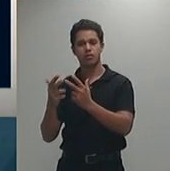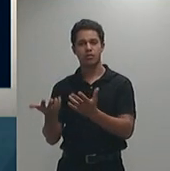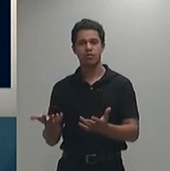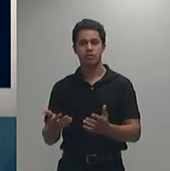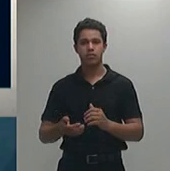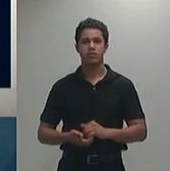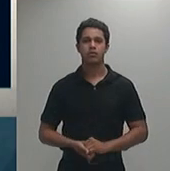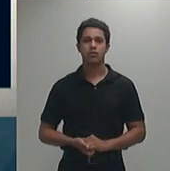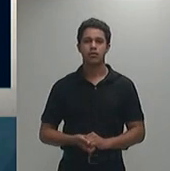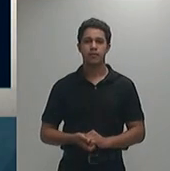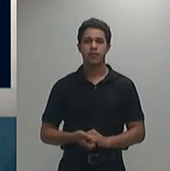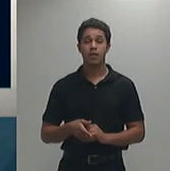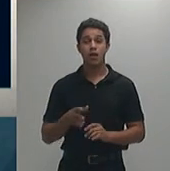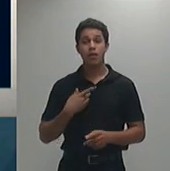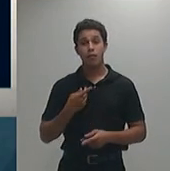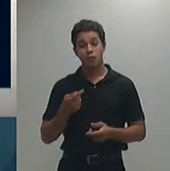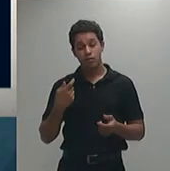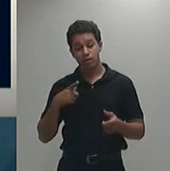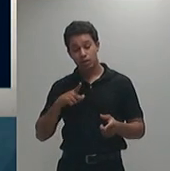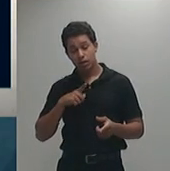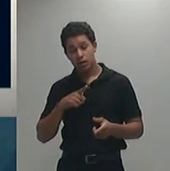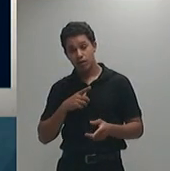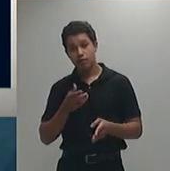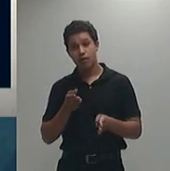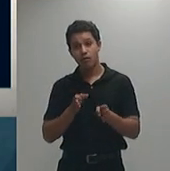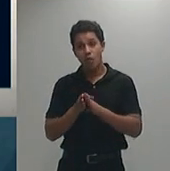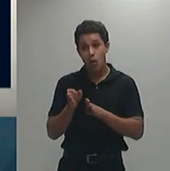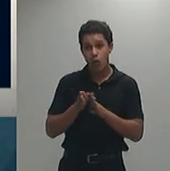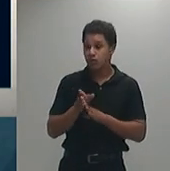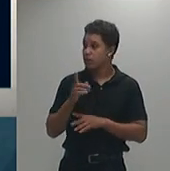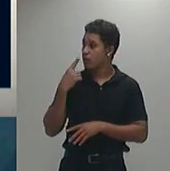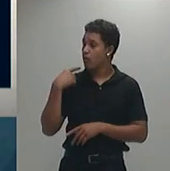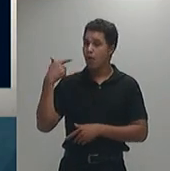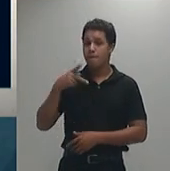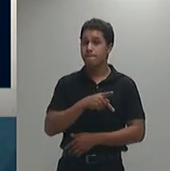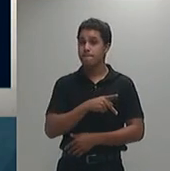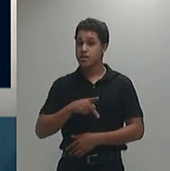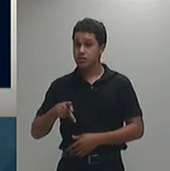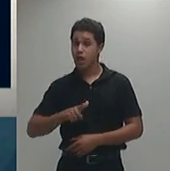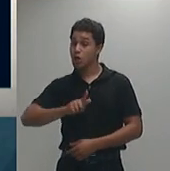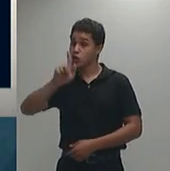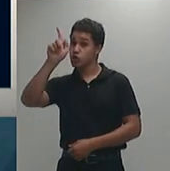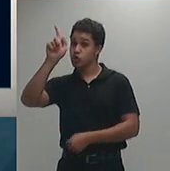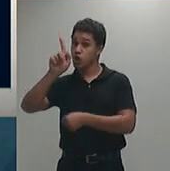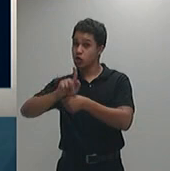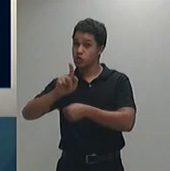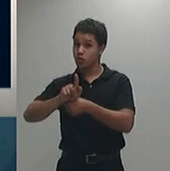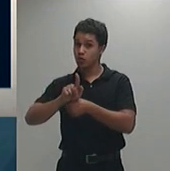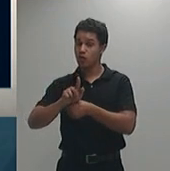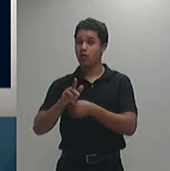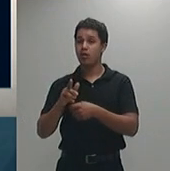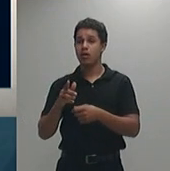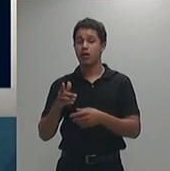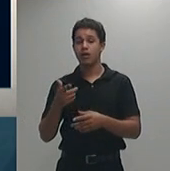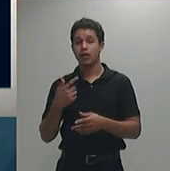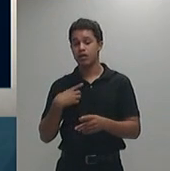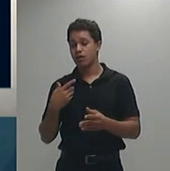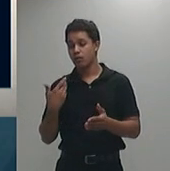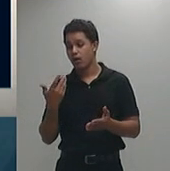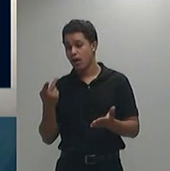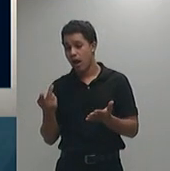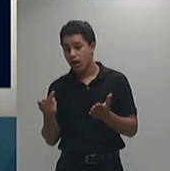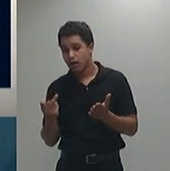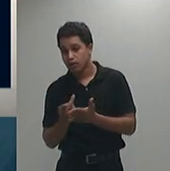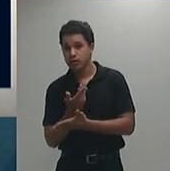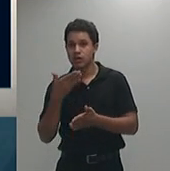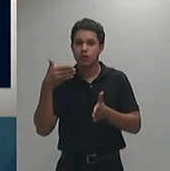a ouvir a recomendação do presidente da Comissão gestora de Presidente e acabei acertando esse